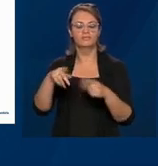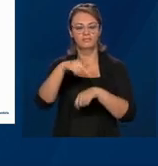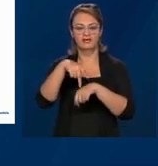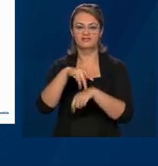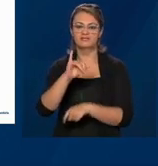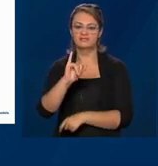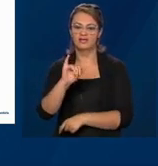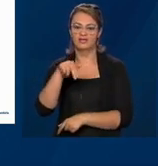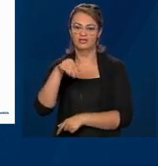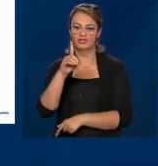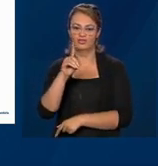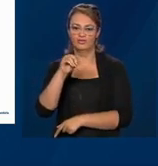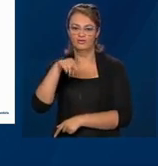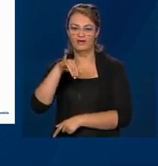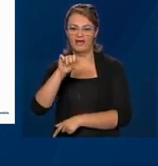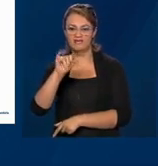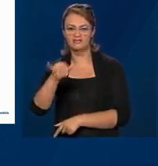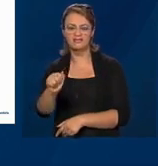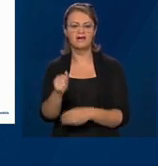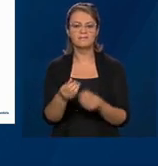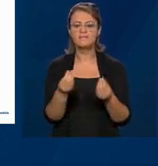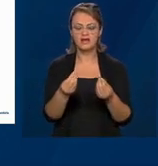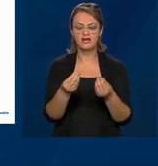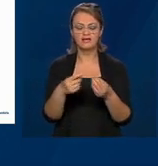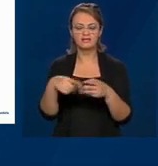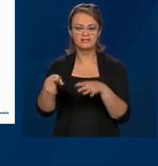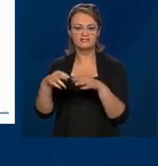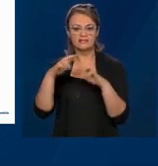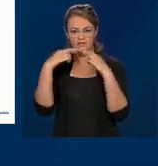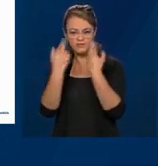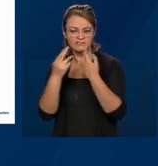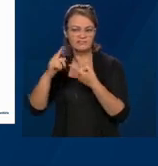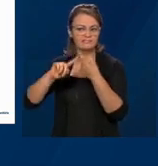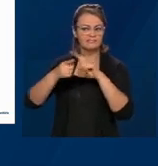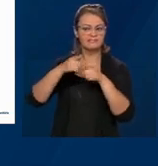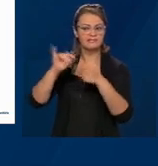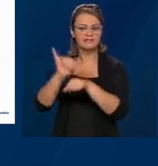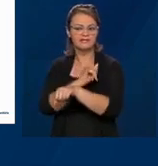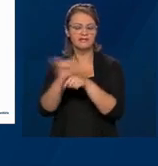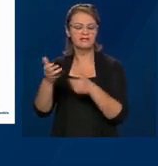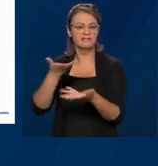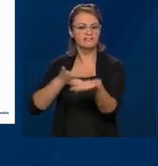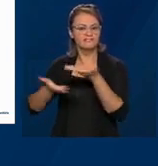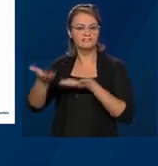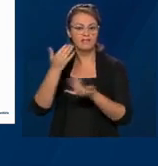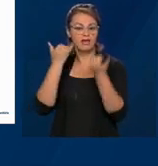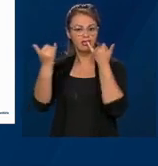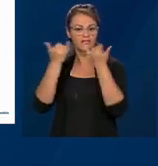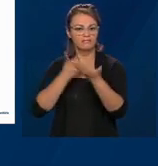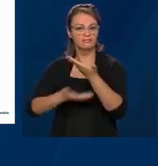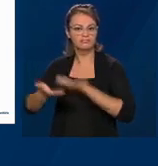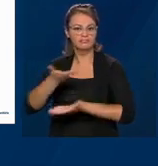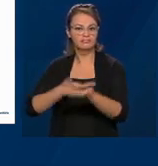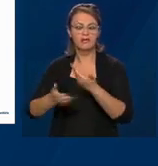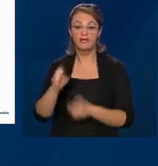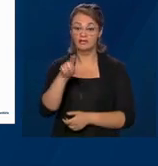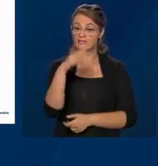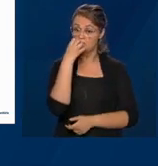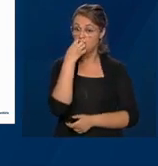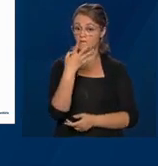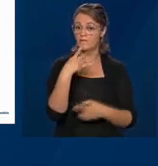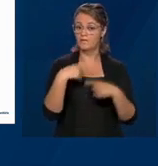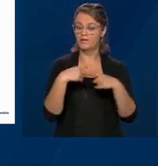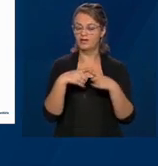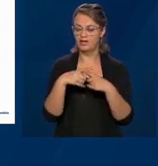Indonésia, para poder discutir os dados, discutir as estratégias, trocar informações, e isso contribui muito para as